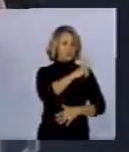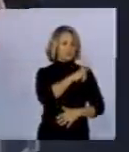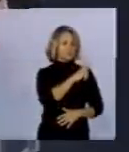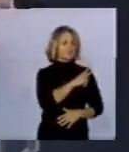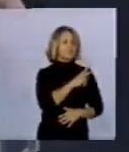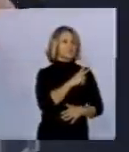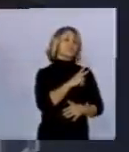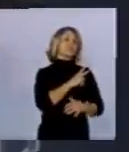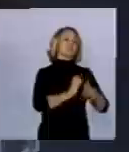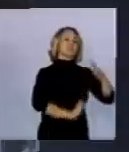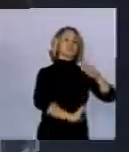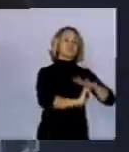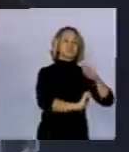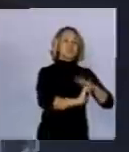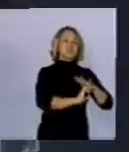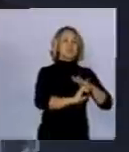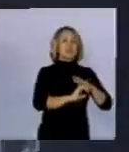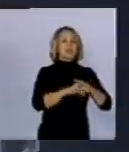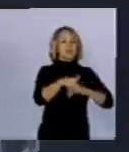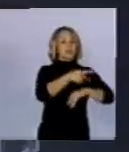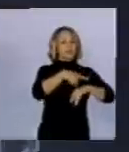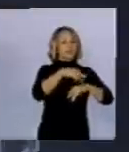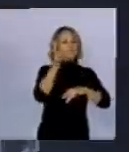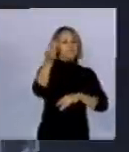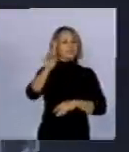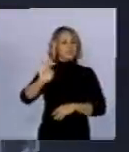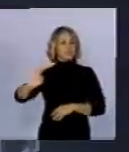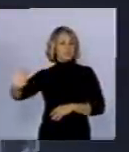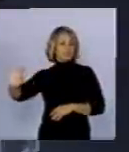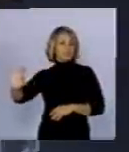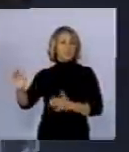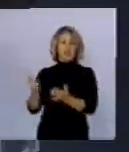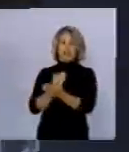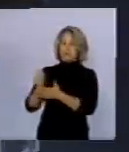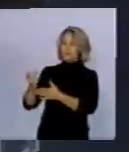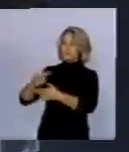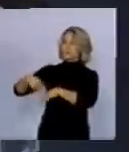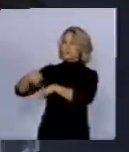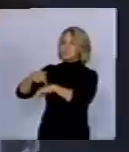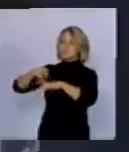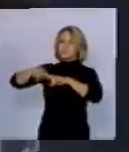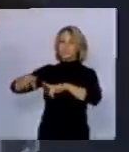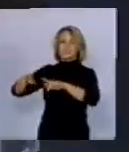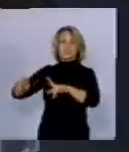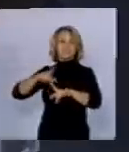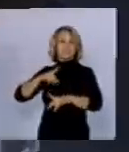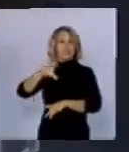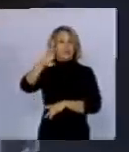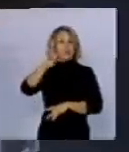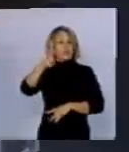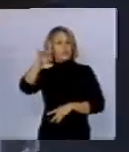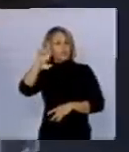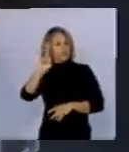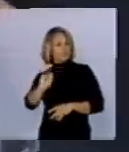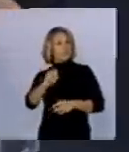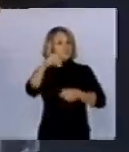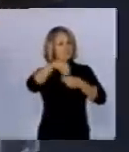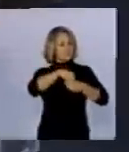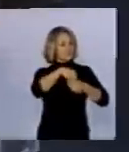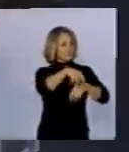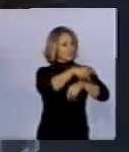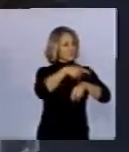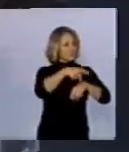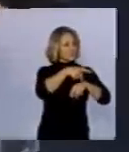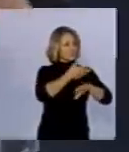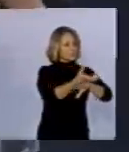França além dessa cota de conteúdo europeu os alguns países também estabeleceram cotas dentro dos seus próprios países para o